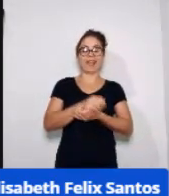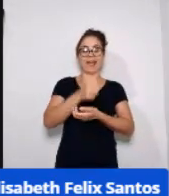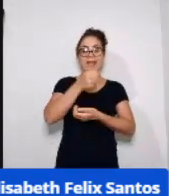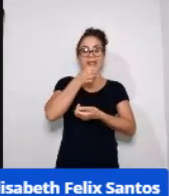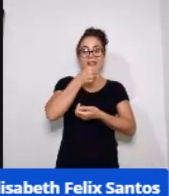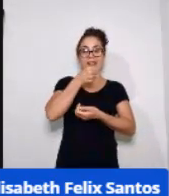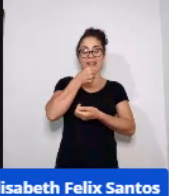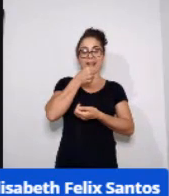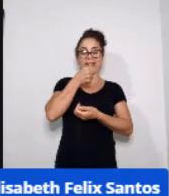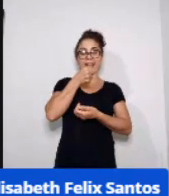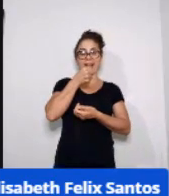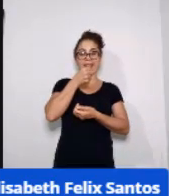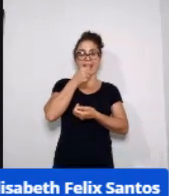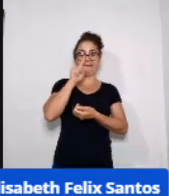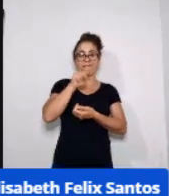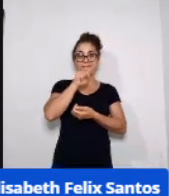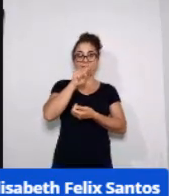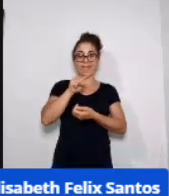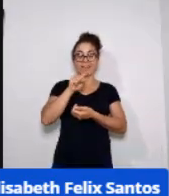Fechou de novo, professora.